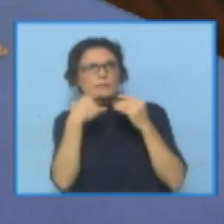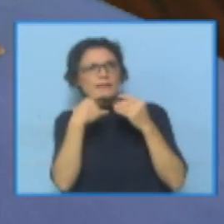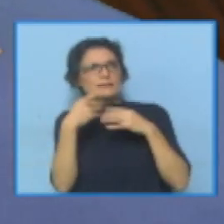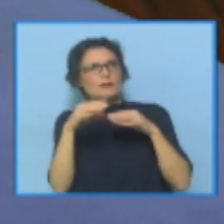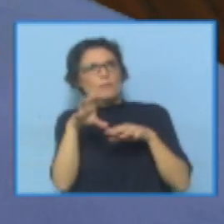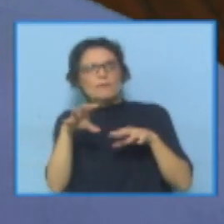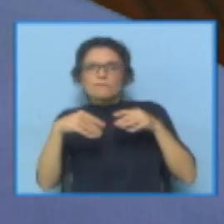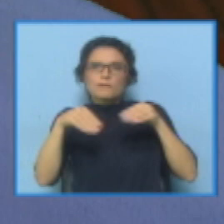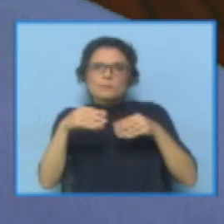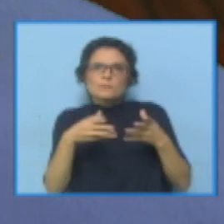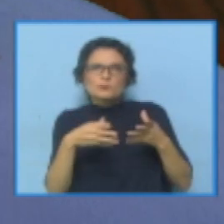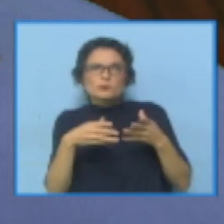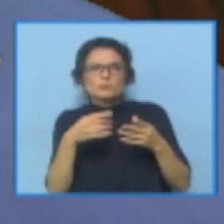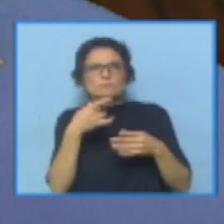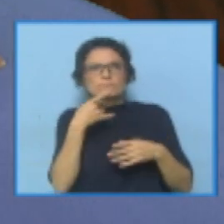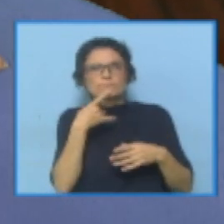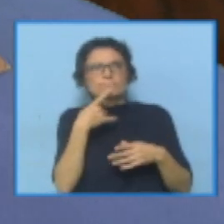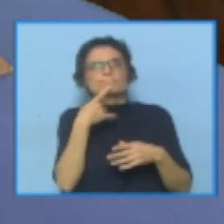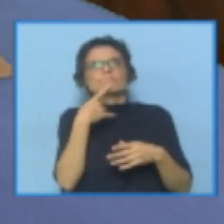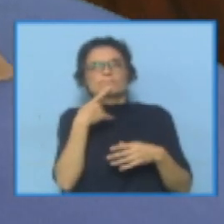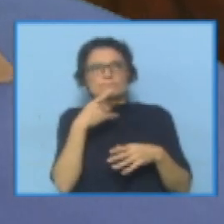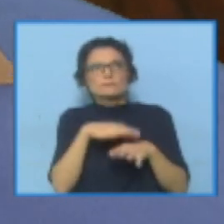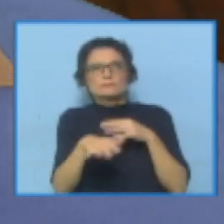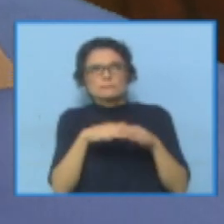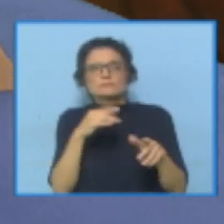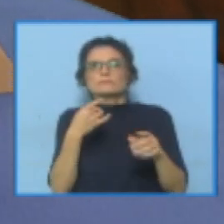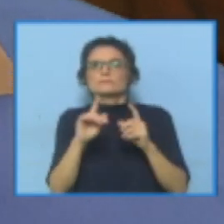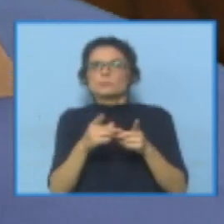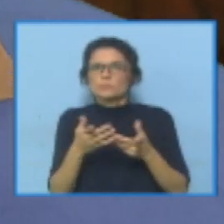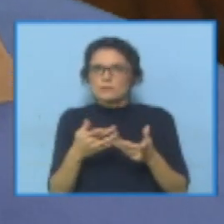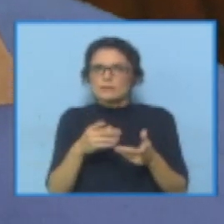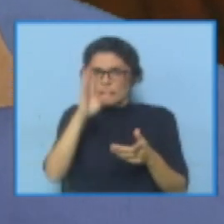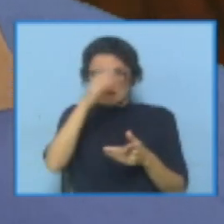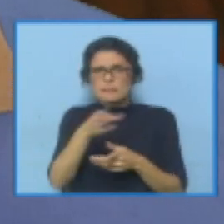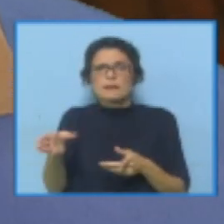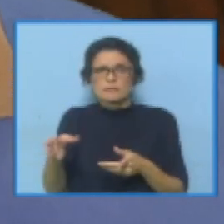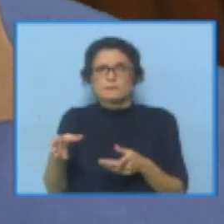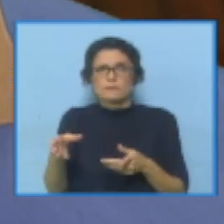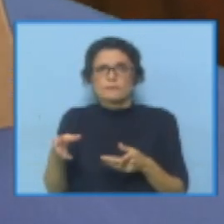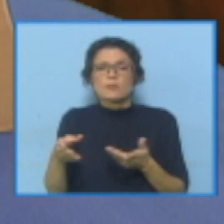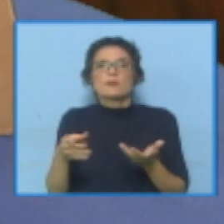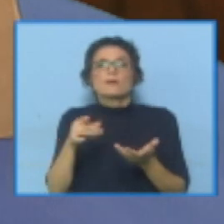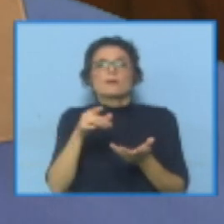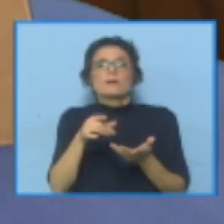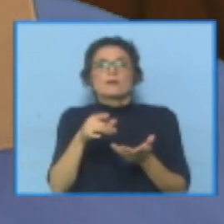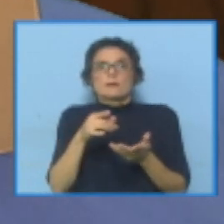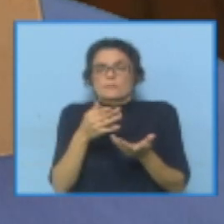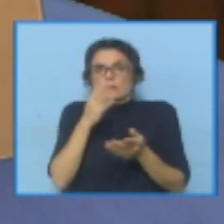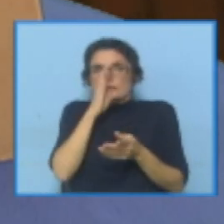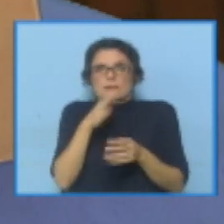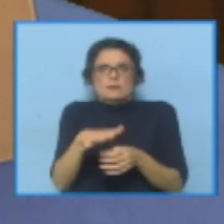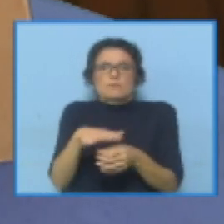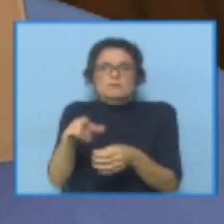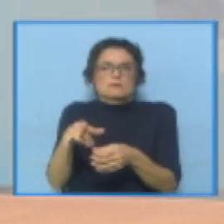ferramentas sobre o que fazer nessas situações. E esta é uma questão importante, porque quando nós sentimos que temos ferramentas para lidar com qualquer situação, por